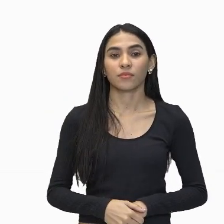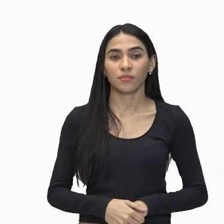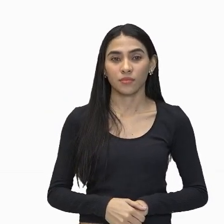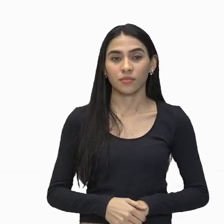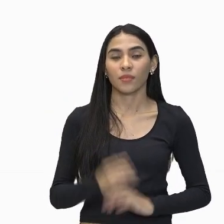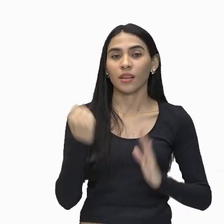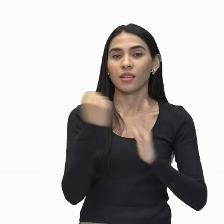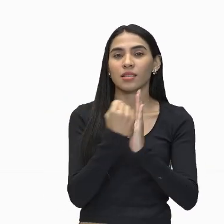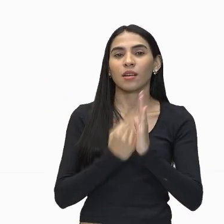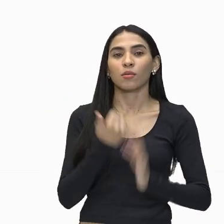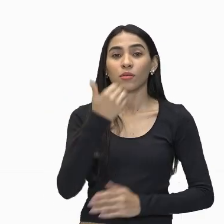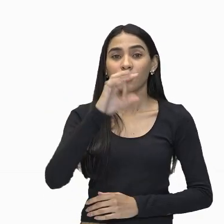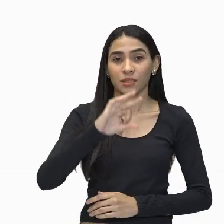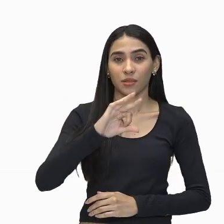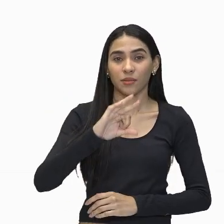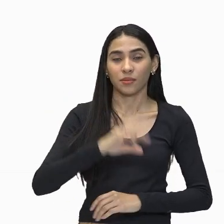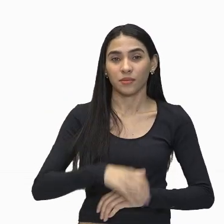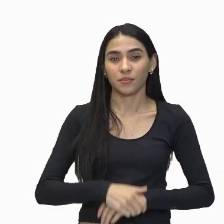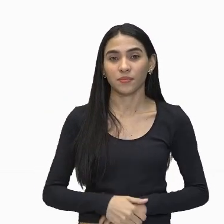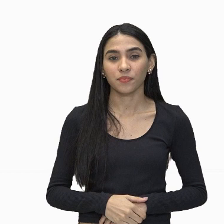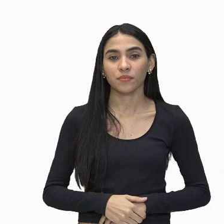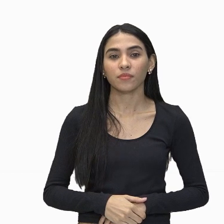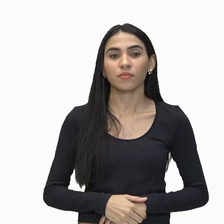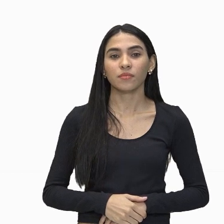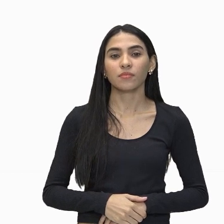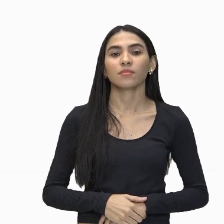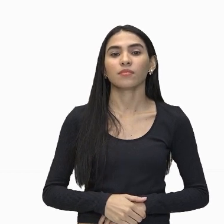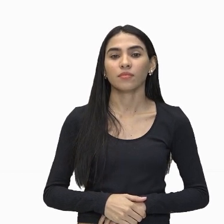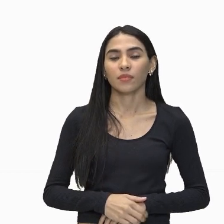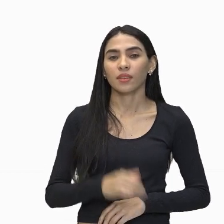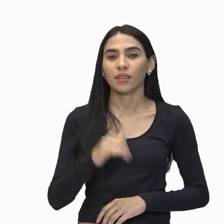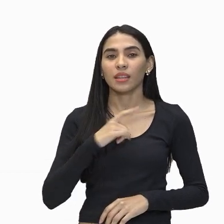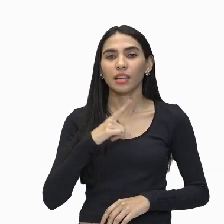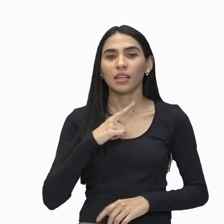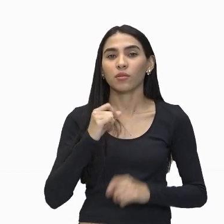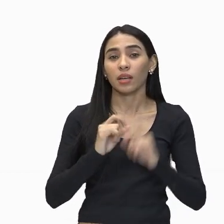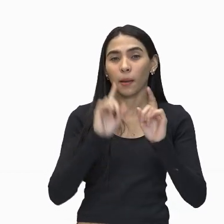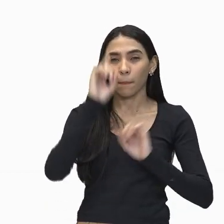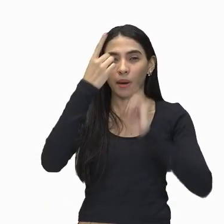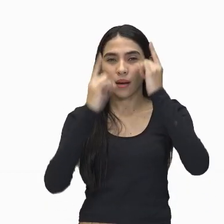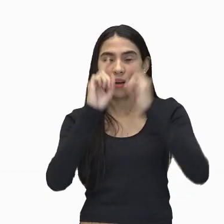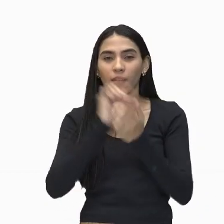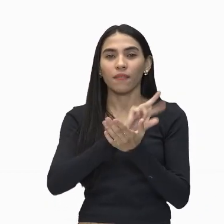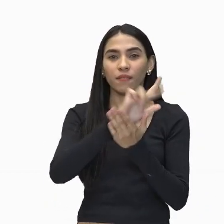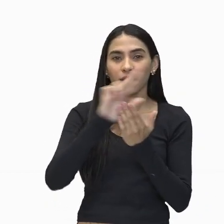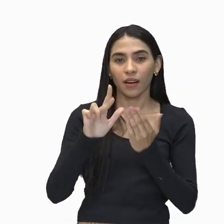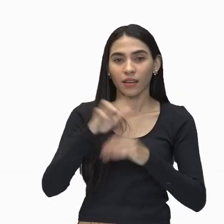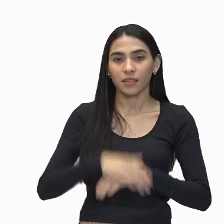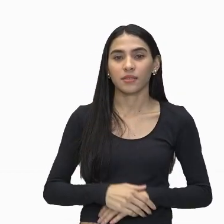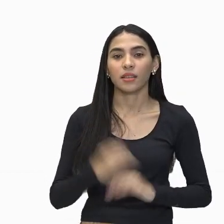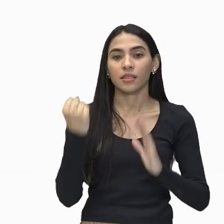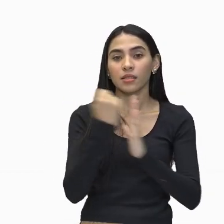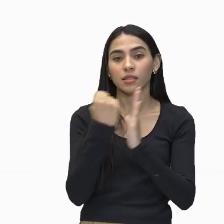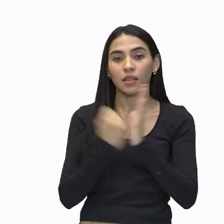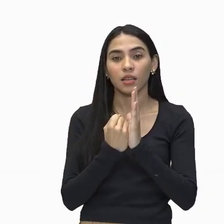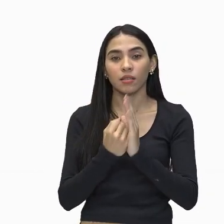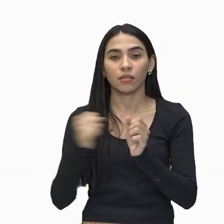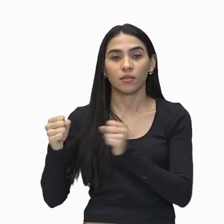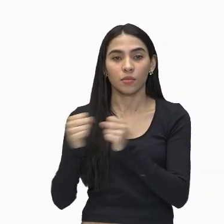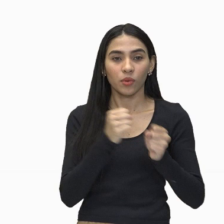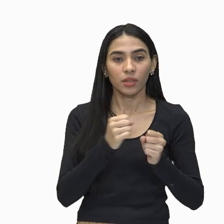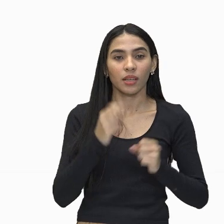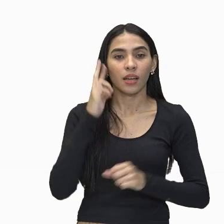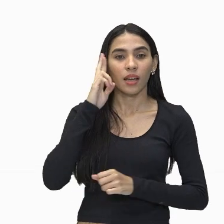no século XIX, um século de grandes convicções, né? Um século onde o poder